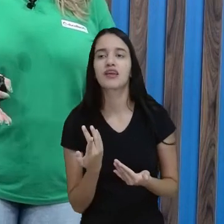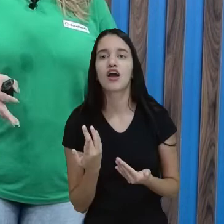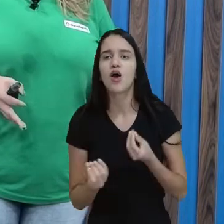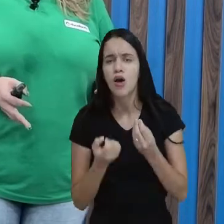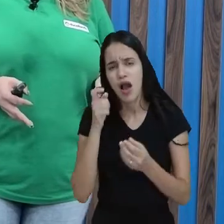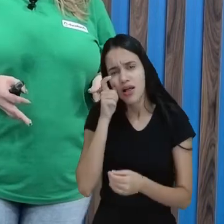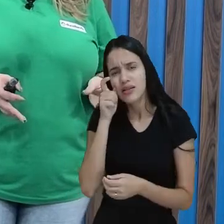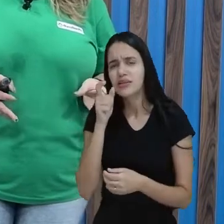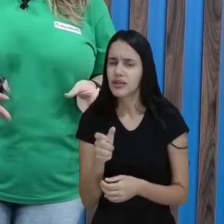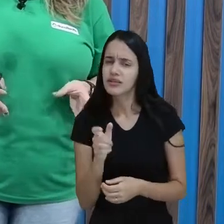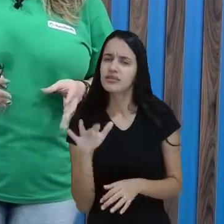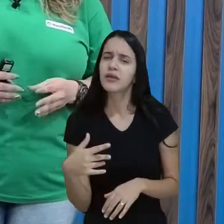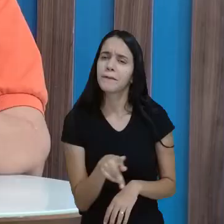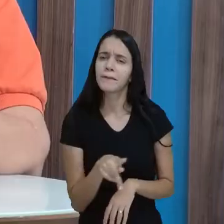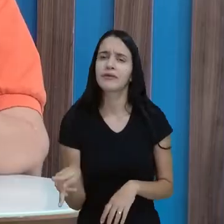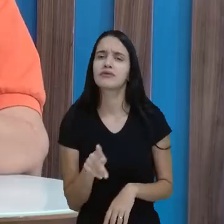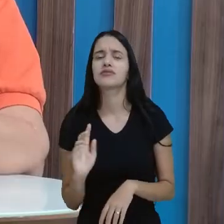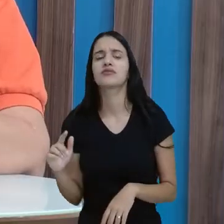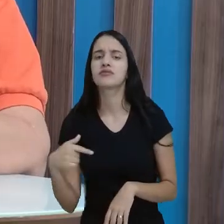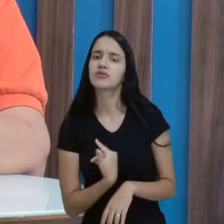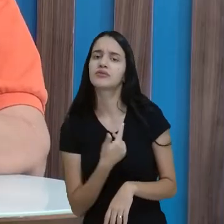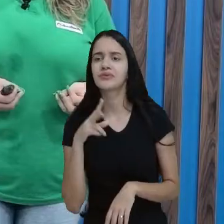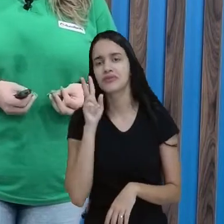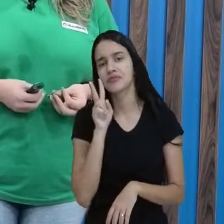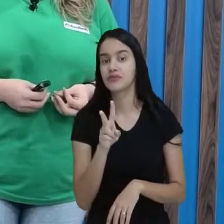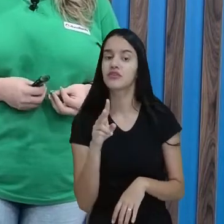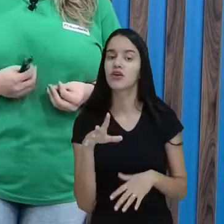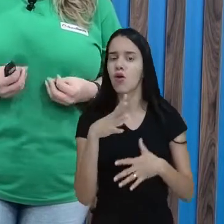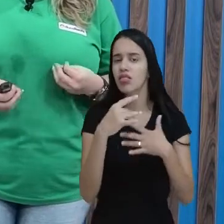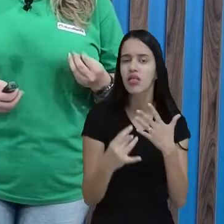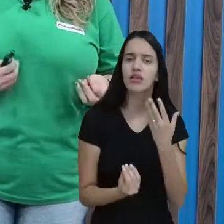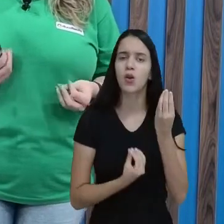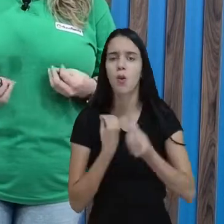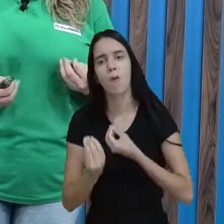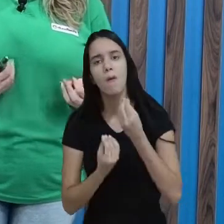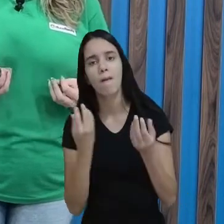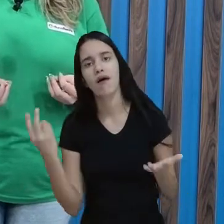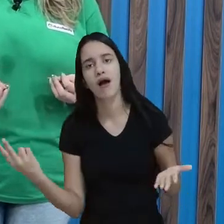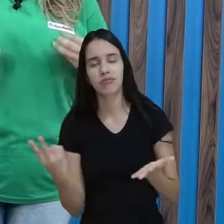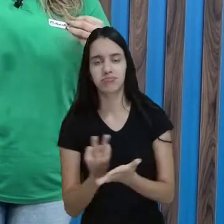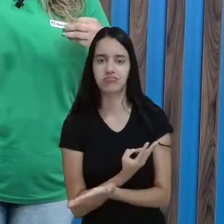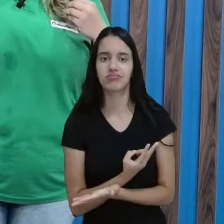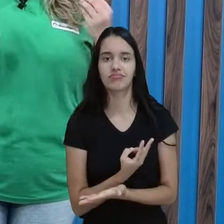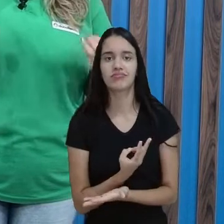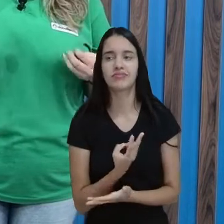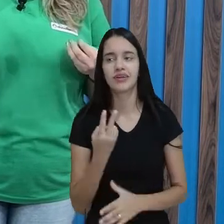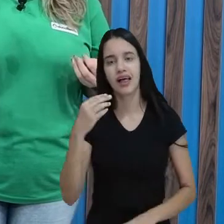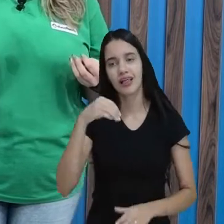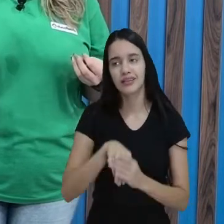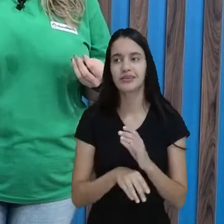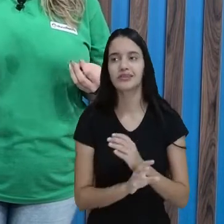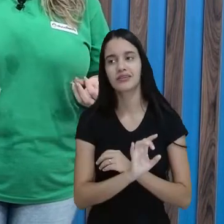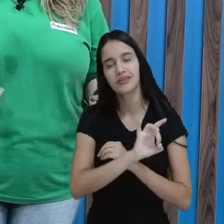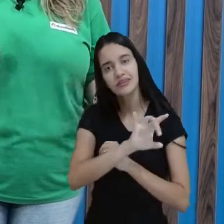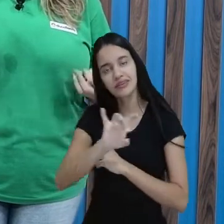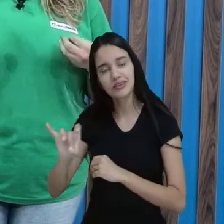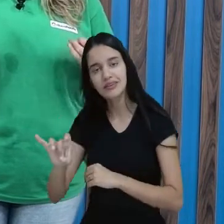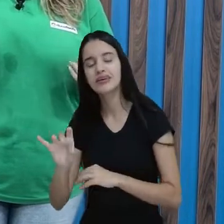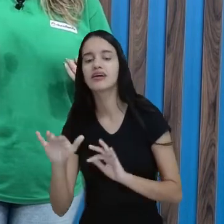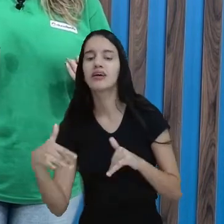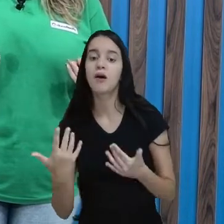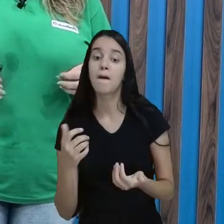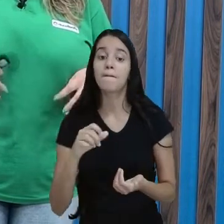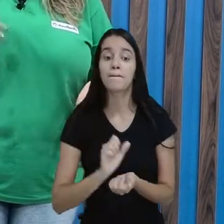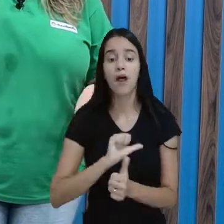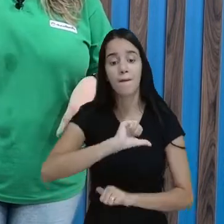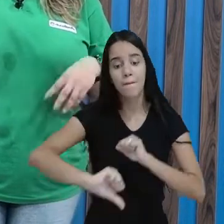coisa interessante, né, professora? A gente viu aí em detalhe como é que acontece isso dentro de cada indivíduo, né? Que para